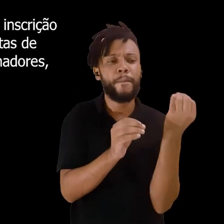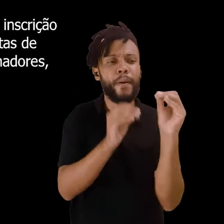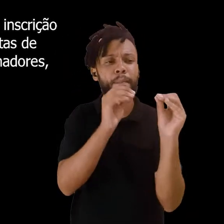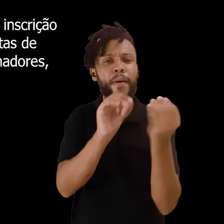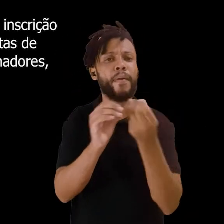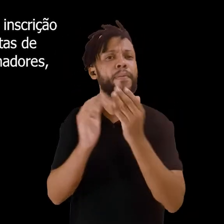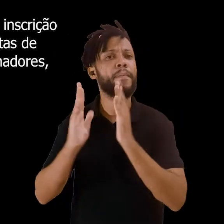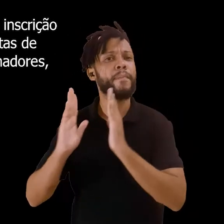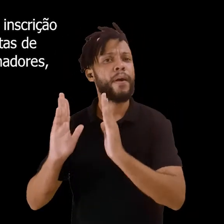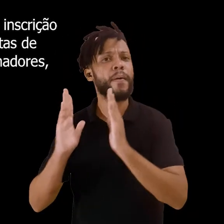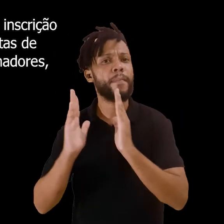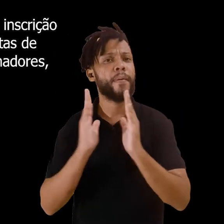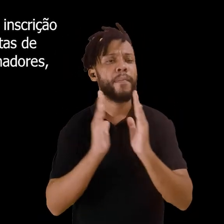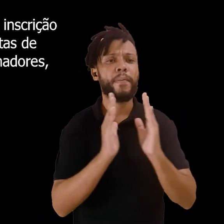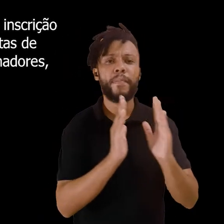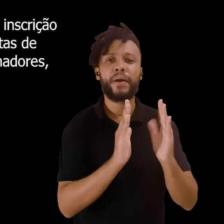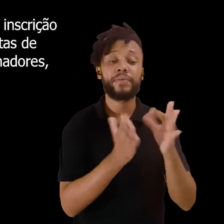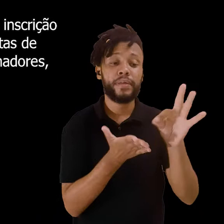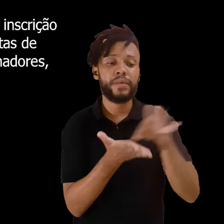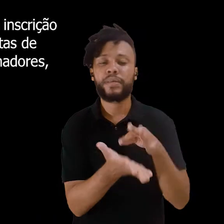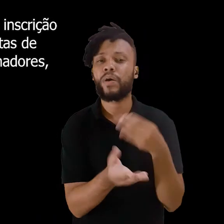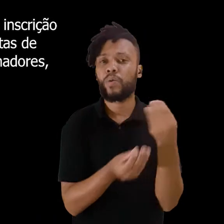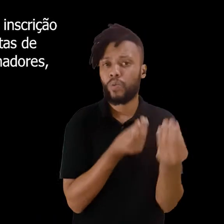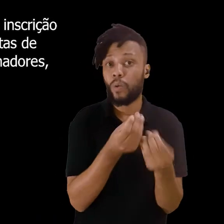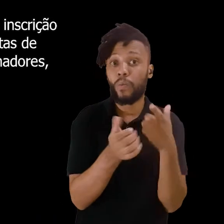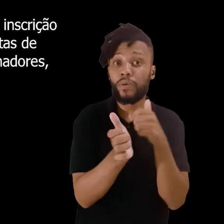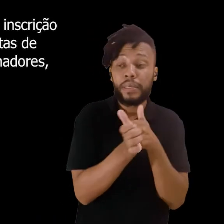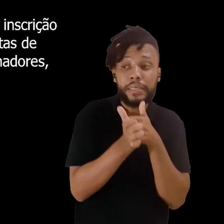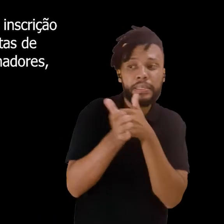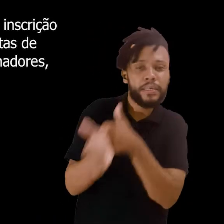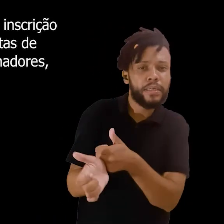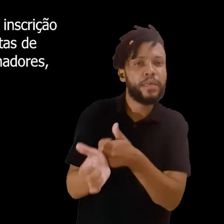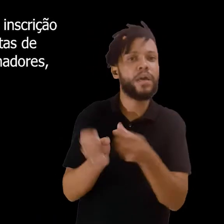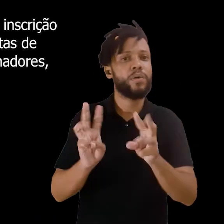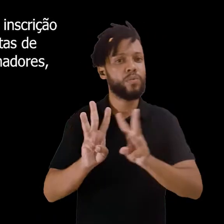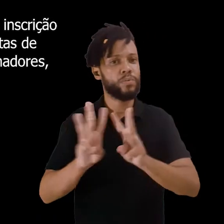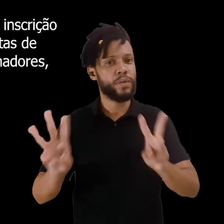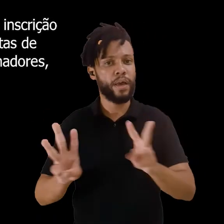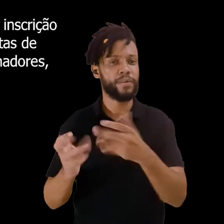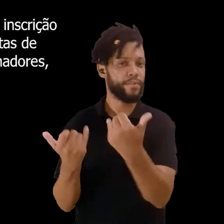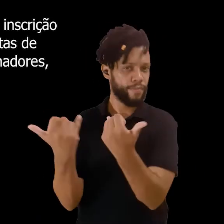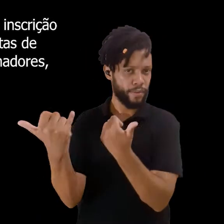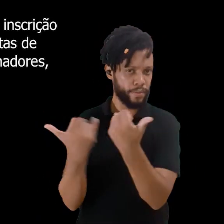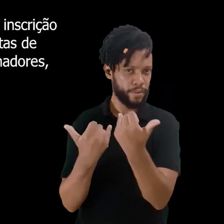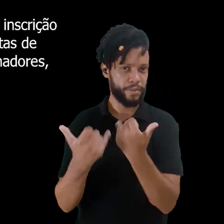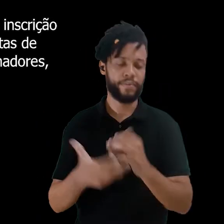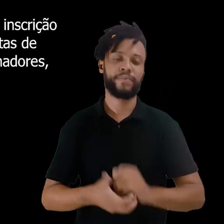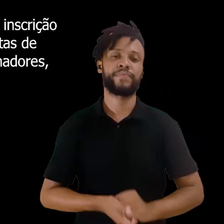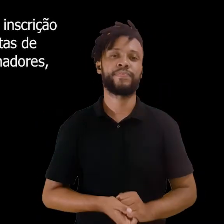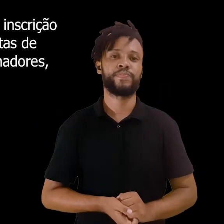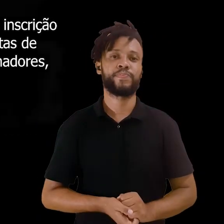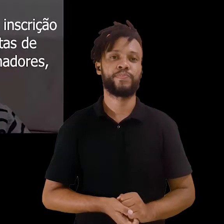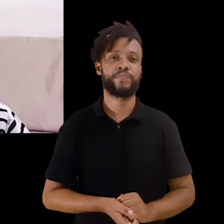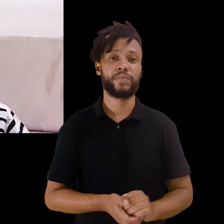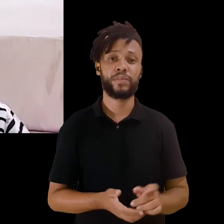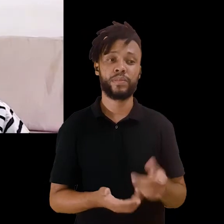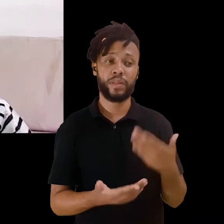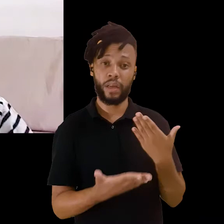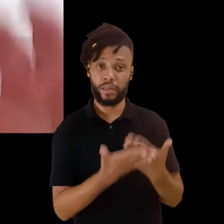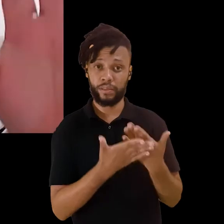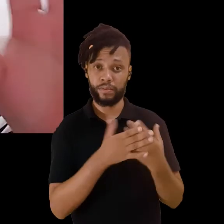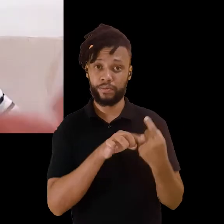da inscrição para facilitar a sua vida. É só seguir a informação do site. Assim como eu mostrei na aula